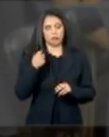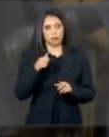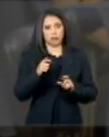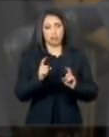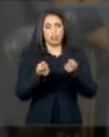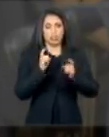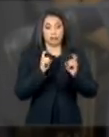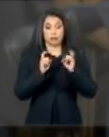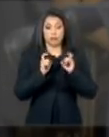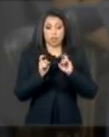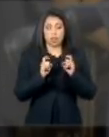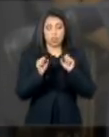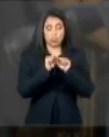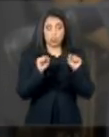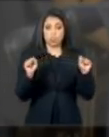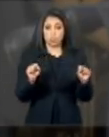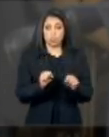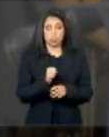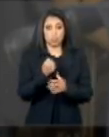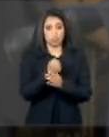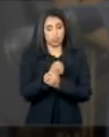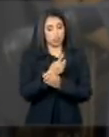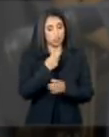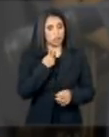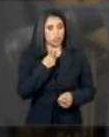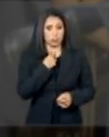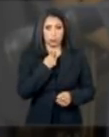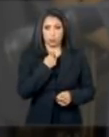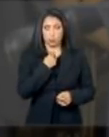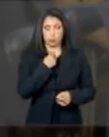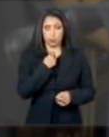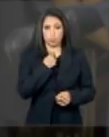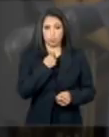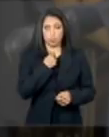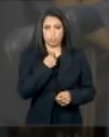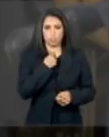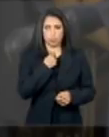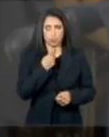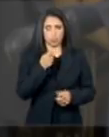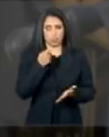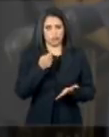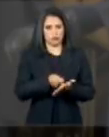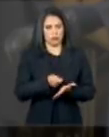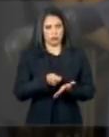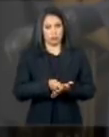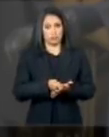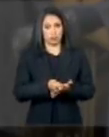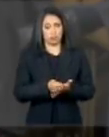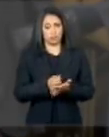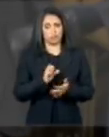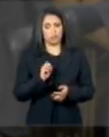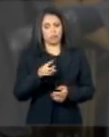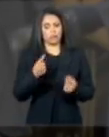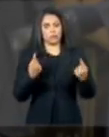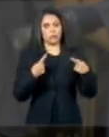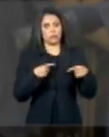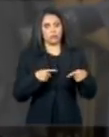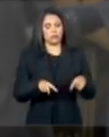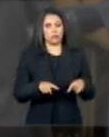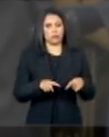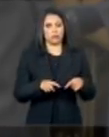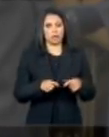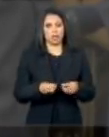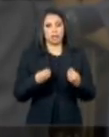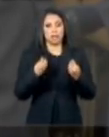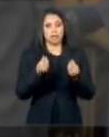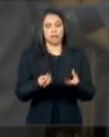segurança e não pode de modo algum está afirmando e negando concedendo e cassando